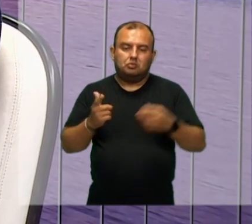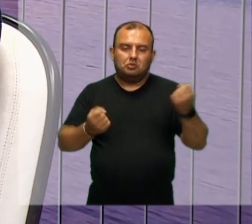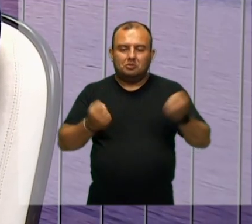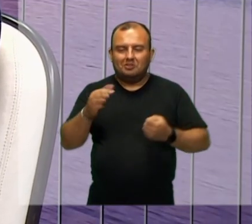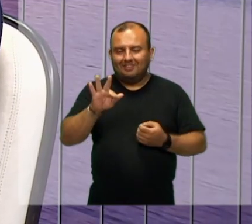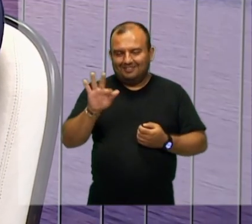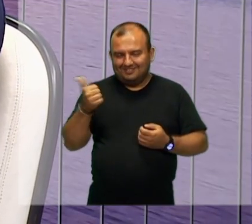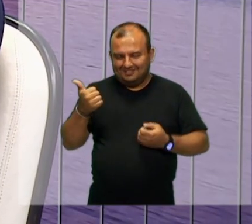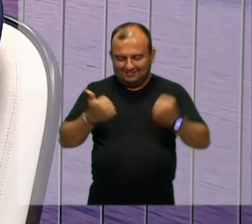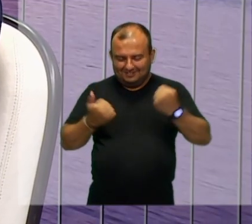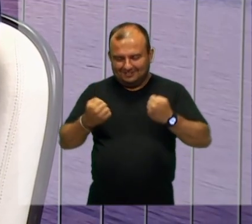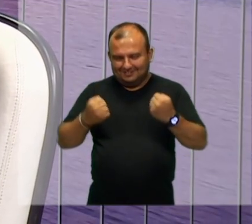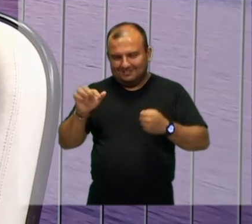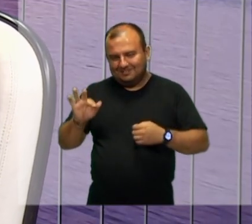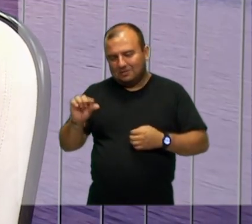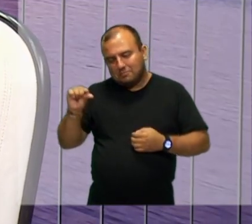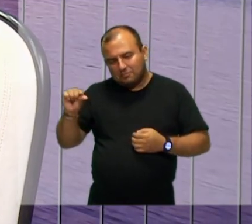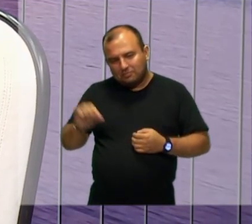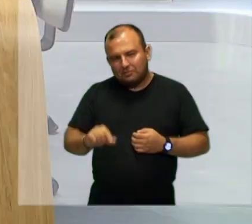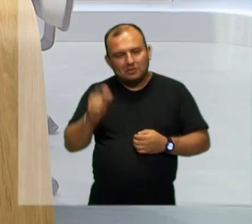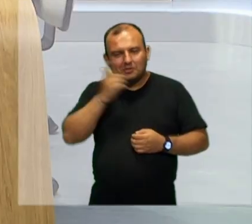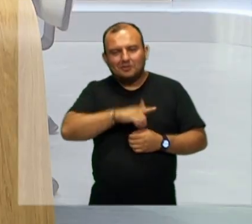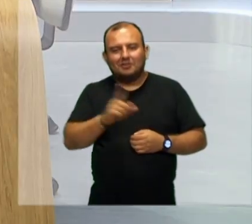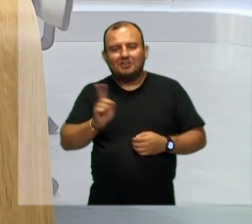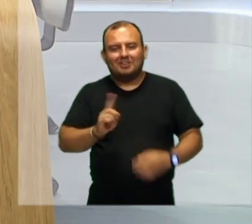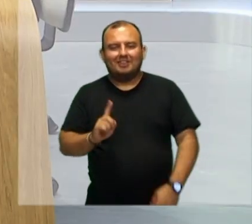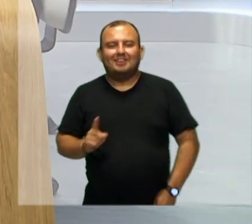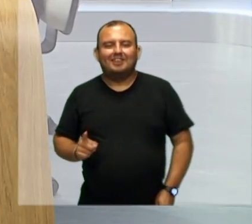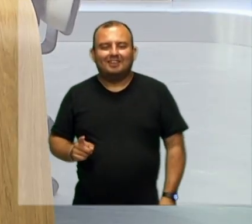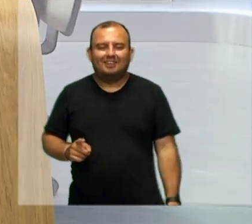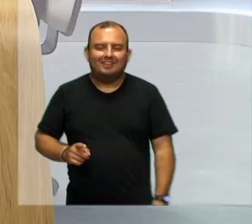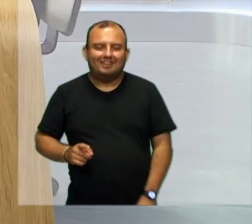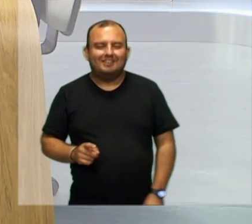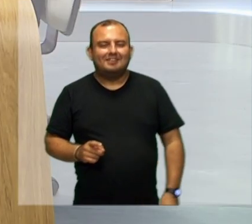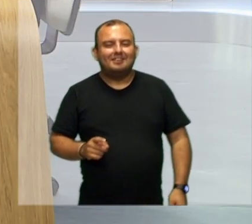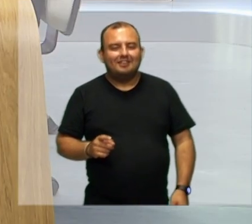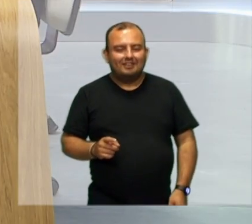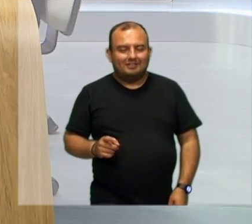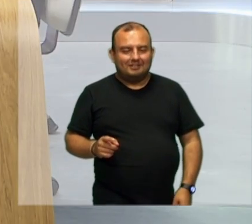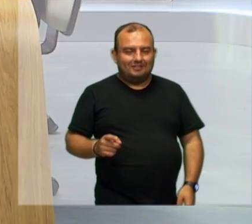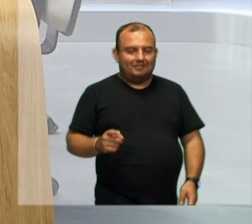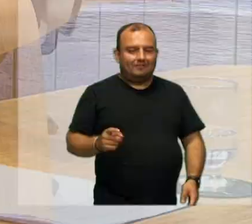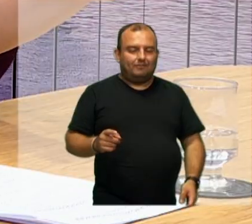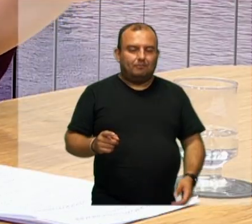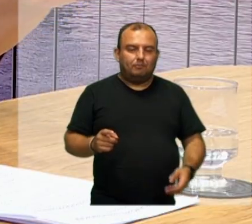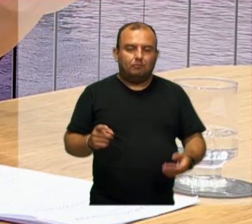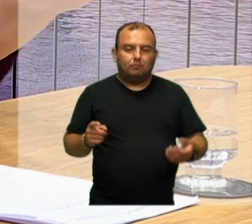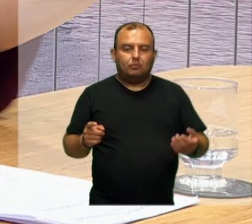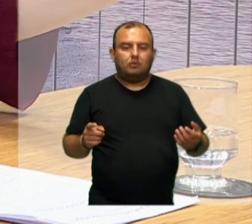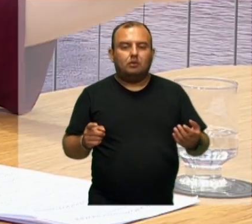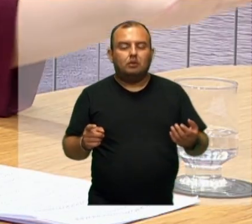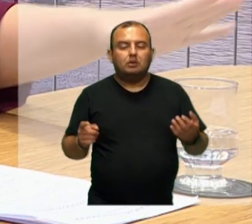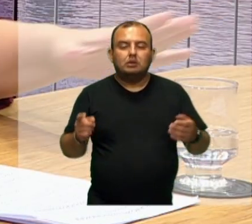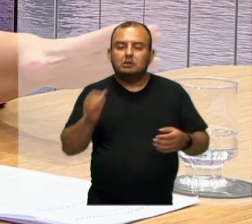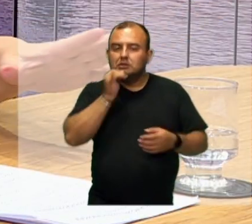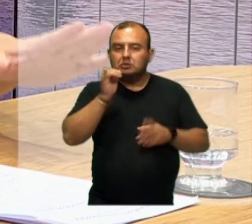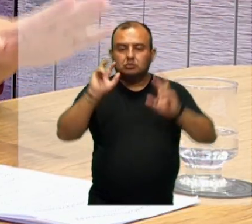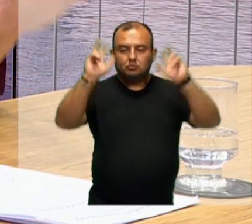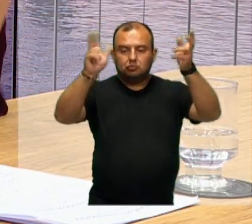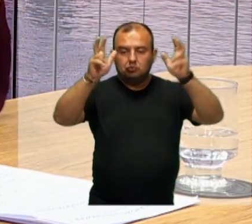vamos dizer assim, né? Nem vamos tão assim, né? Tão fora. Mas, por exemplo, assim, sei lá, um jogador de